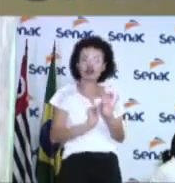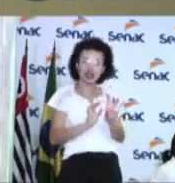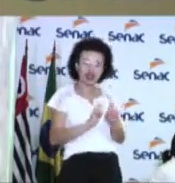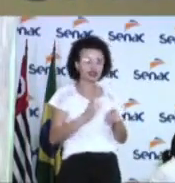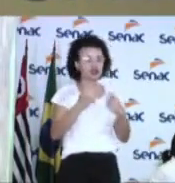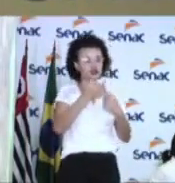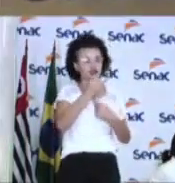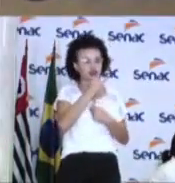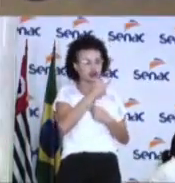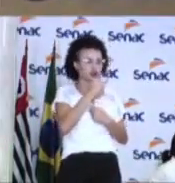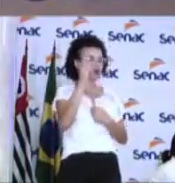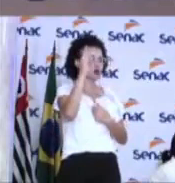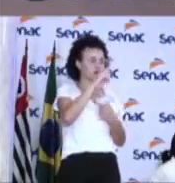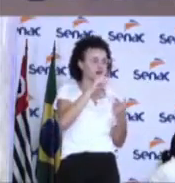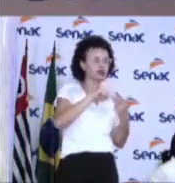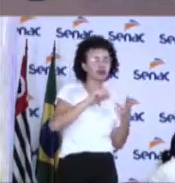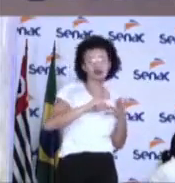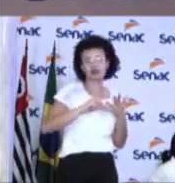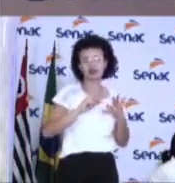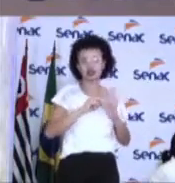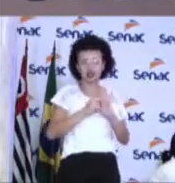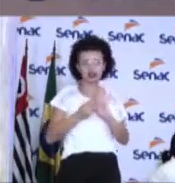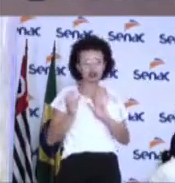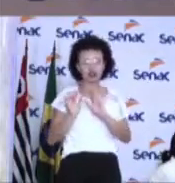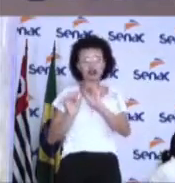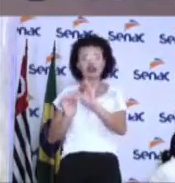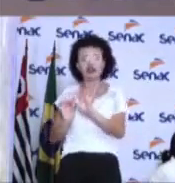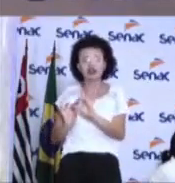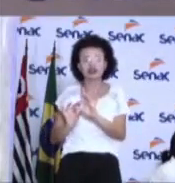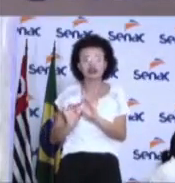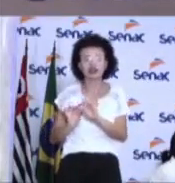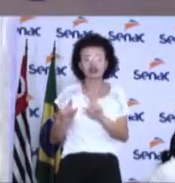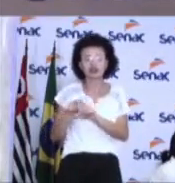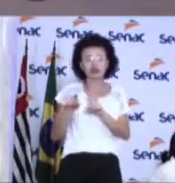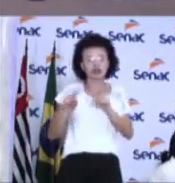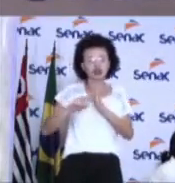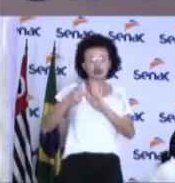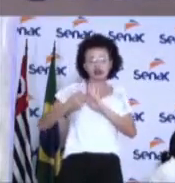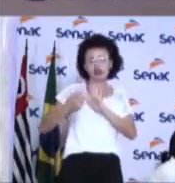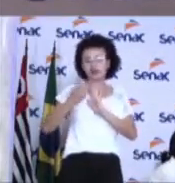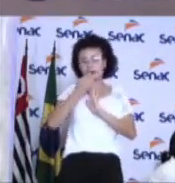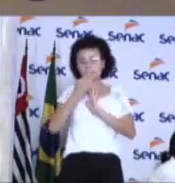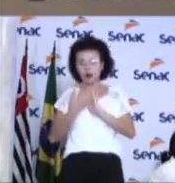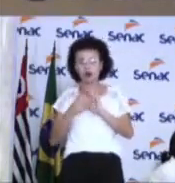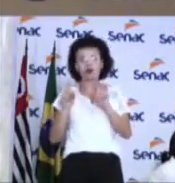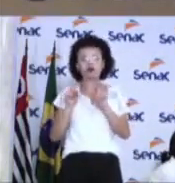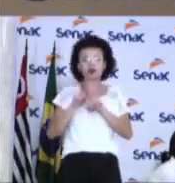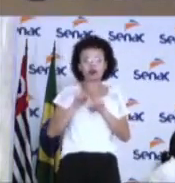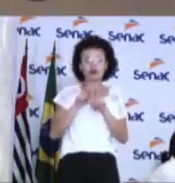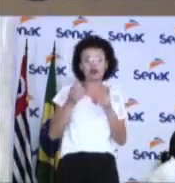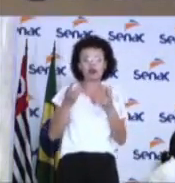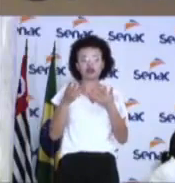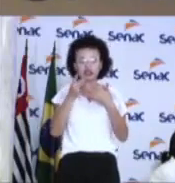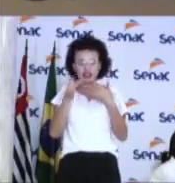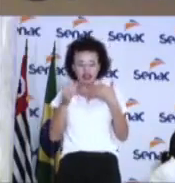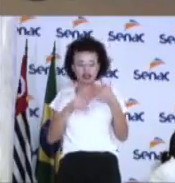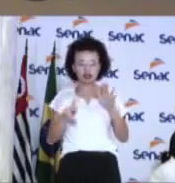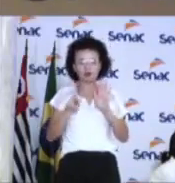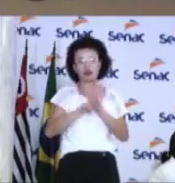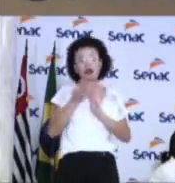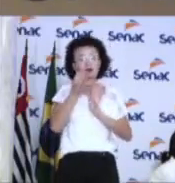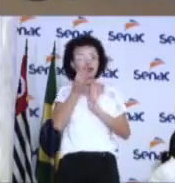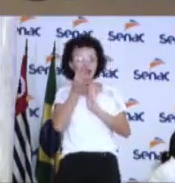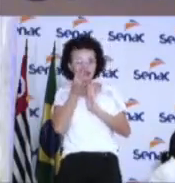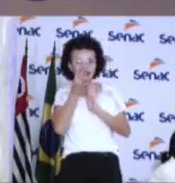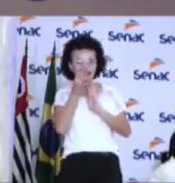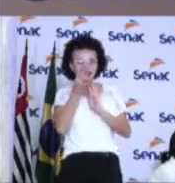de ter personagem, não quer dizer que o personagem vai ser bom, não quer dizer que ele vai ter as fragilidades interessantes que são a humanidade dele, né? Não quer